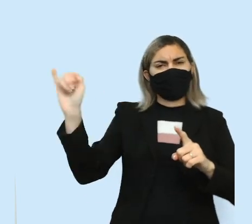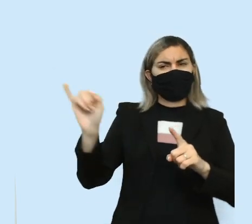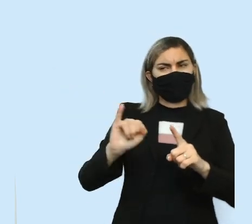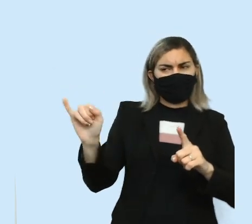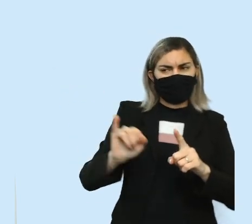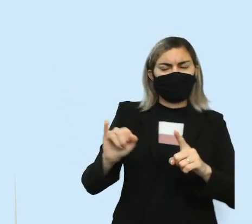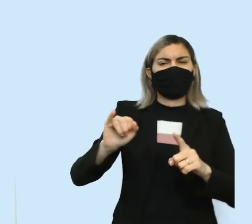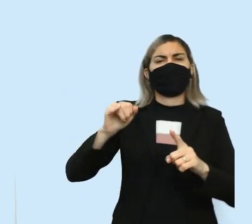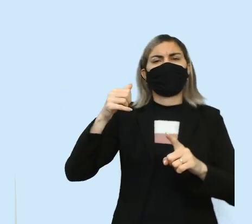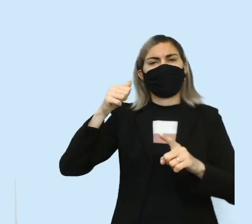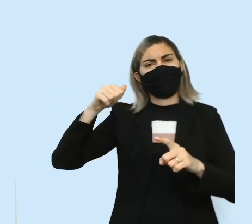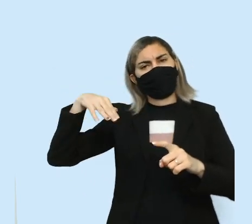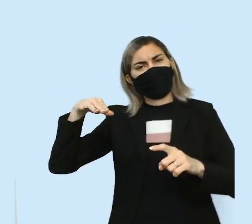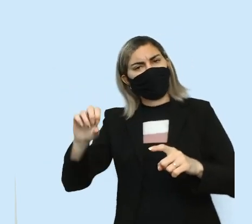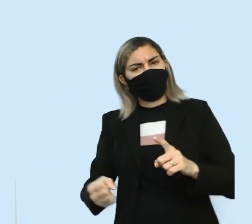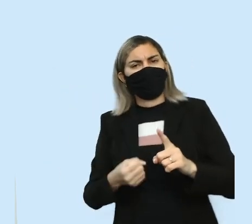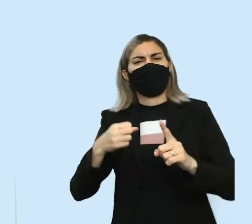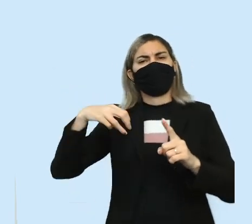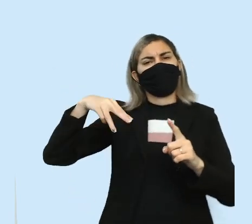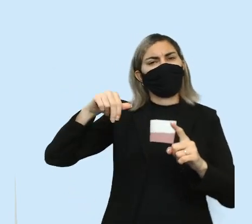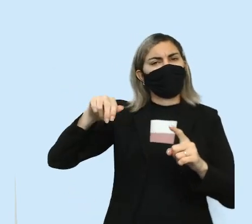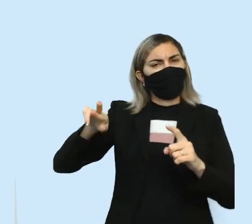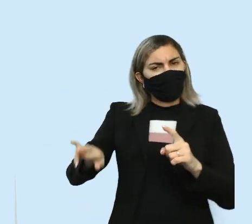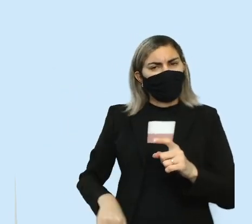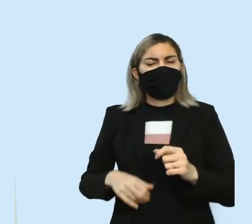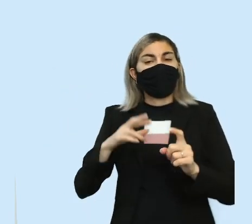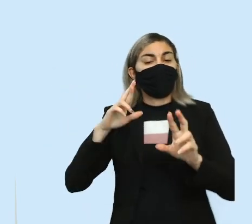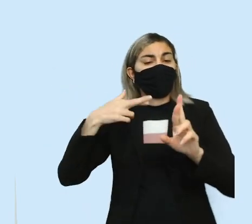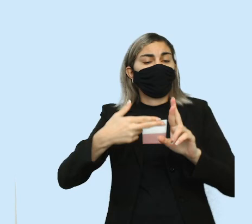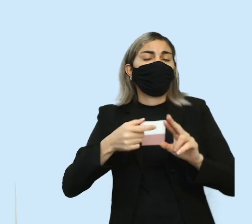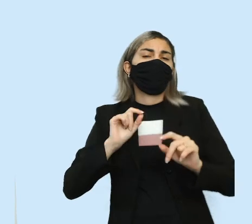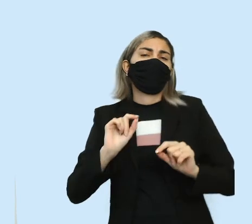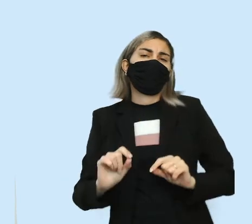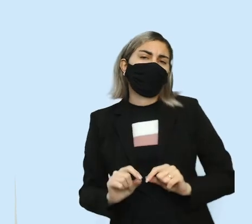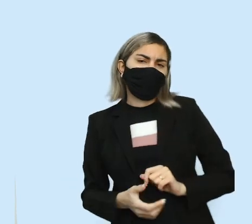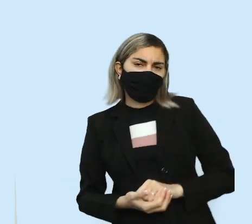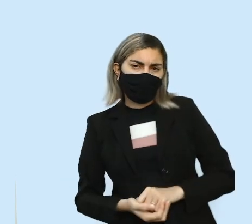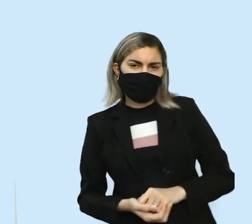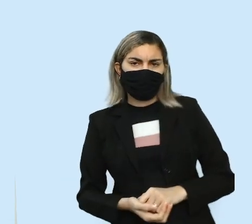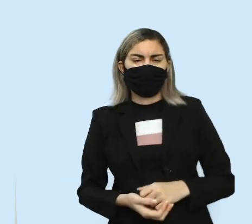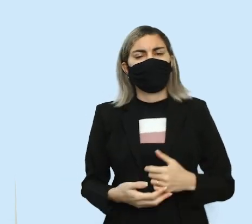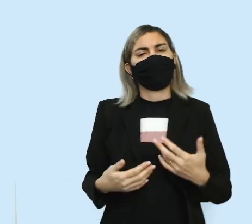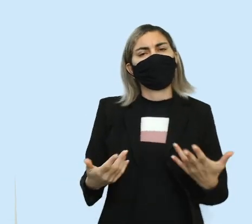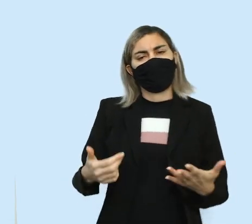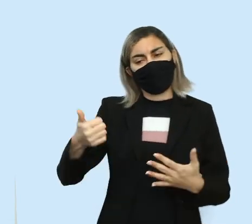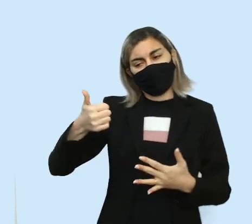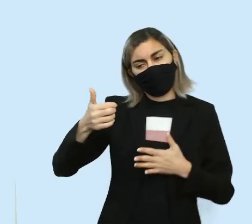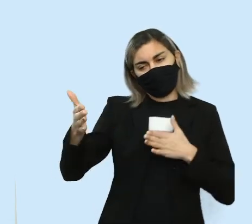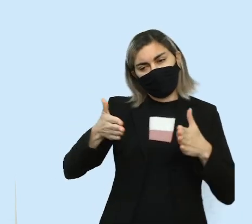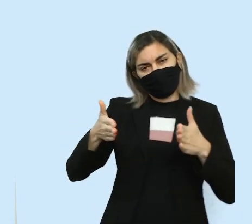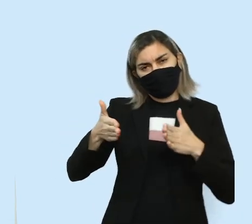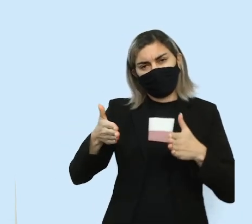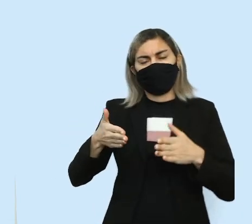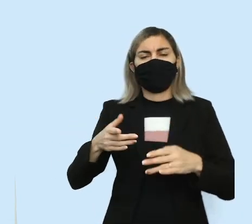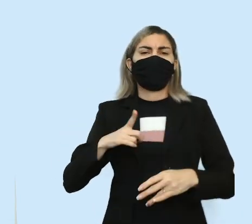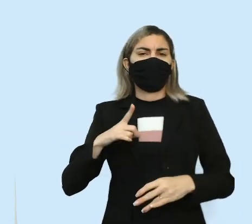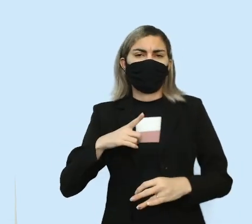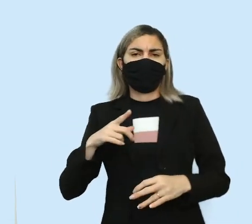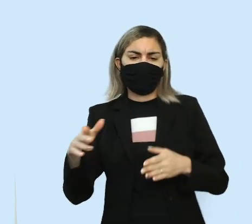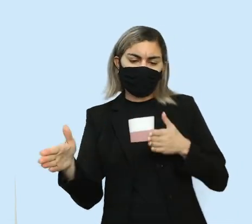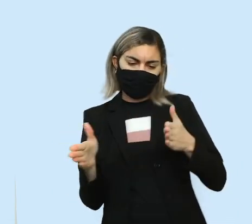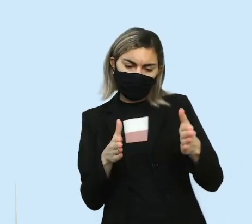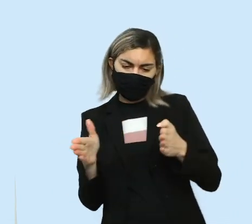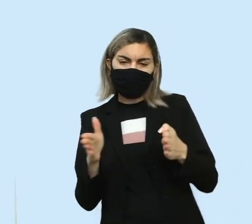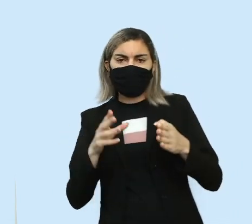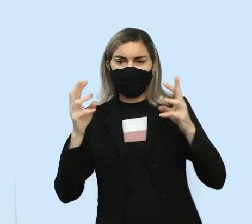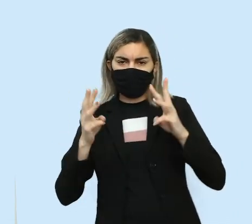Isaías, Miqueias, etc. Estamos nos referindo ao quê? Bom, no primeiro espaço, ele está aqui, ó, ao período